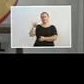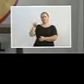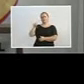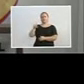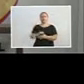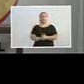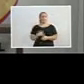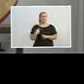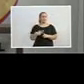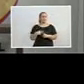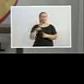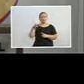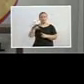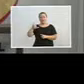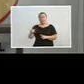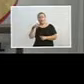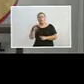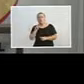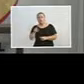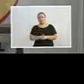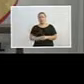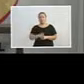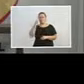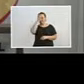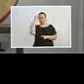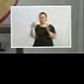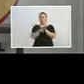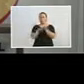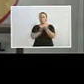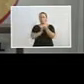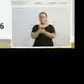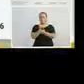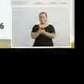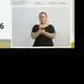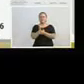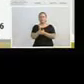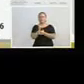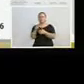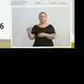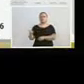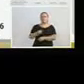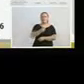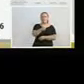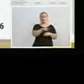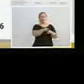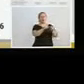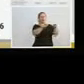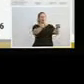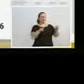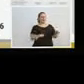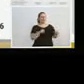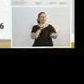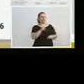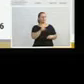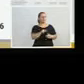servidor lotado lá no seu gabinete, que nós passamos quatro meses, quatro meses, está aí a